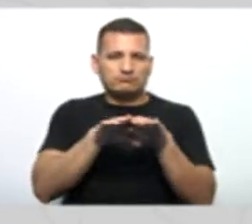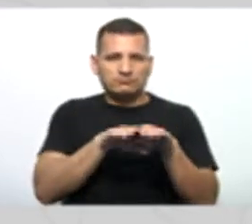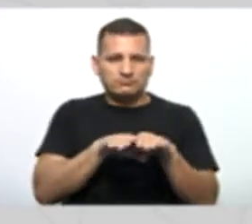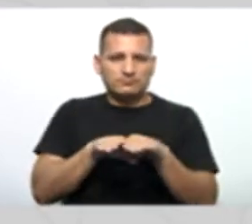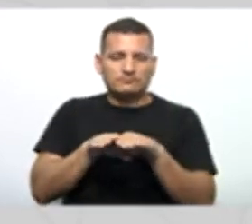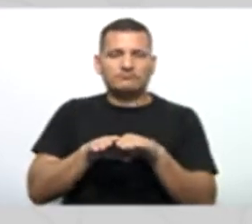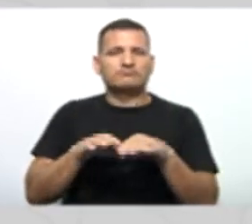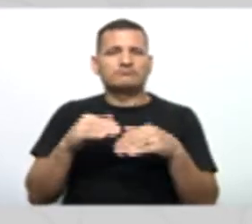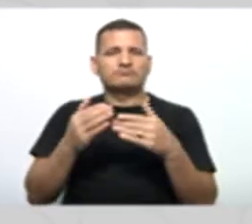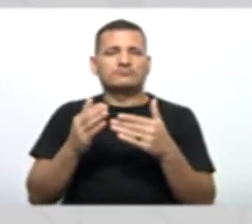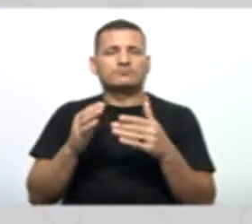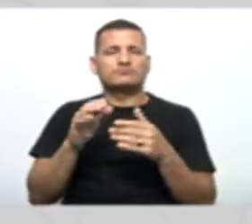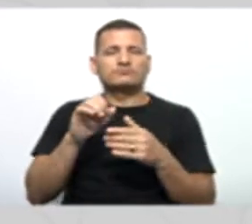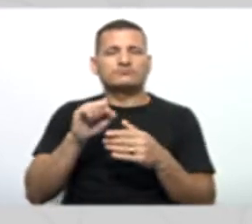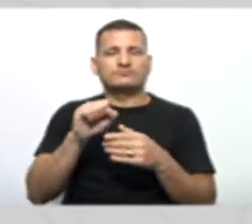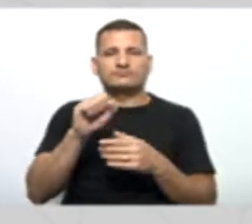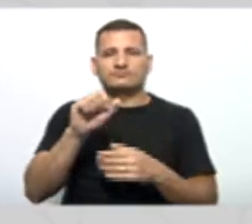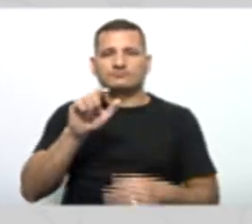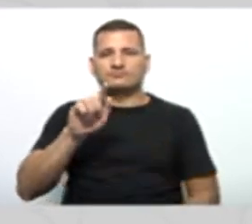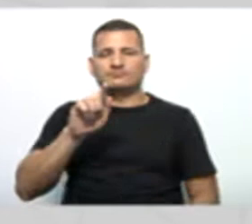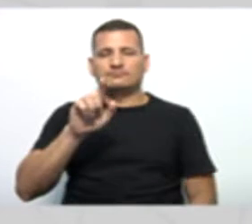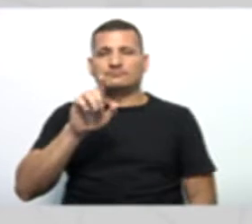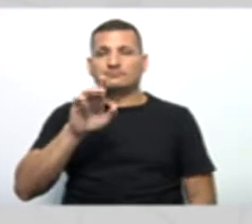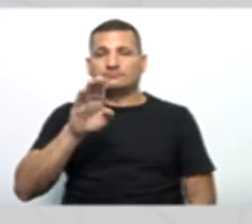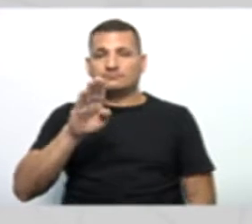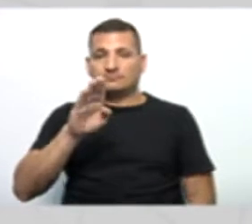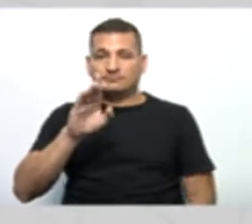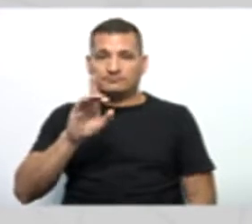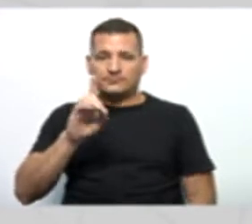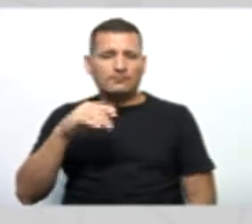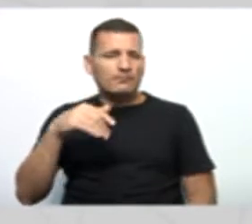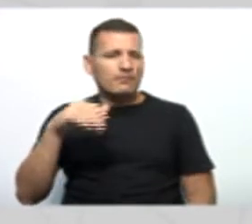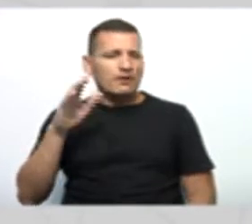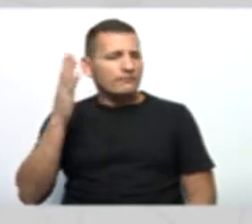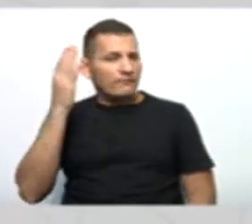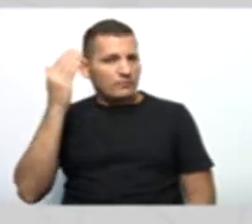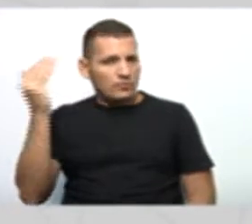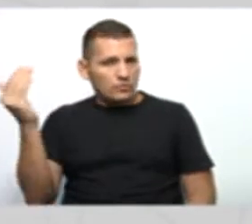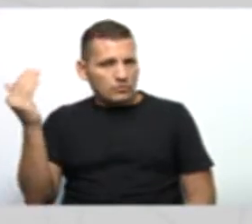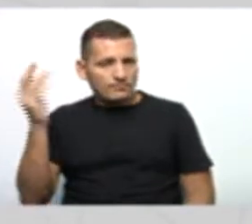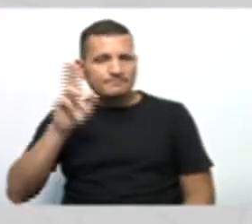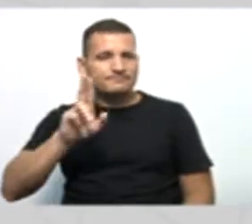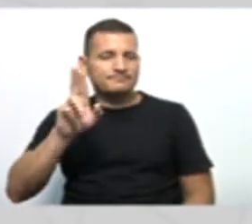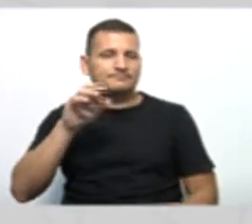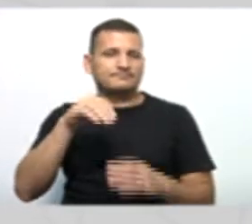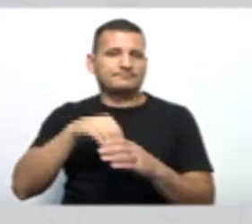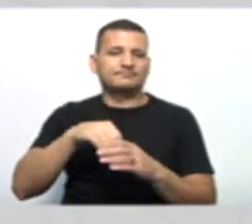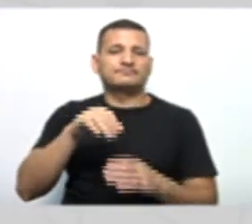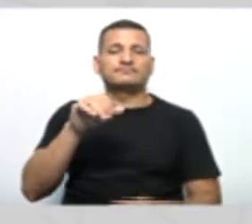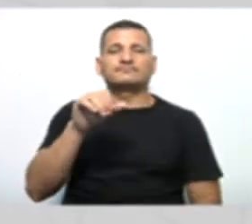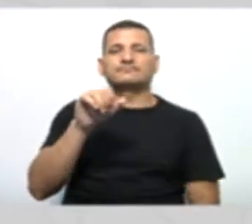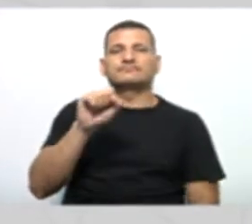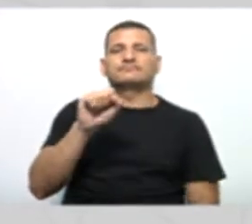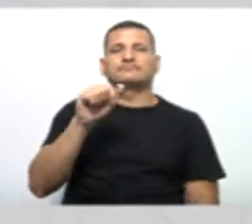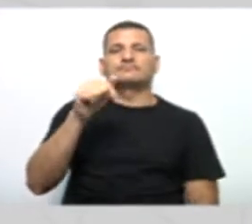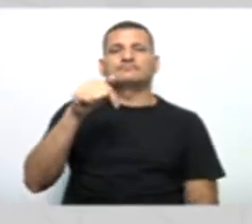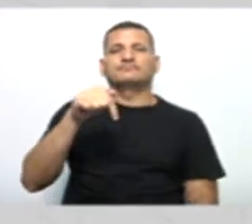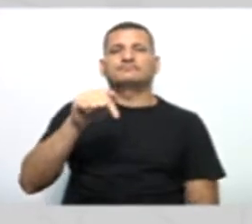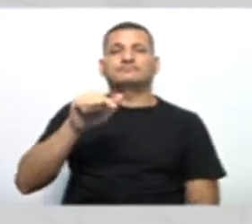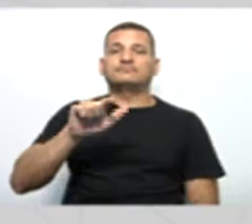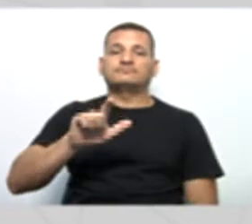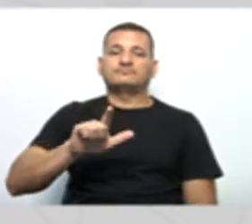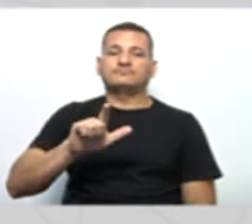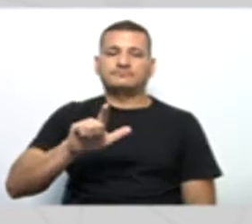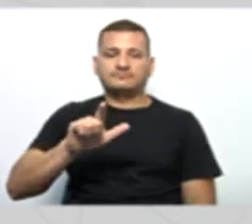os SGBDs mais populares, utilizam SQL. Só que para você, além disso, cada